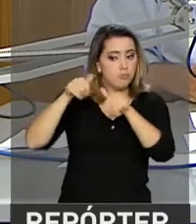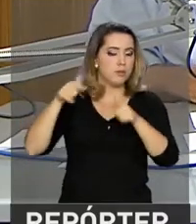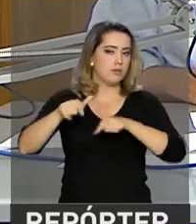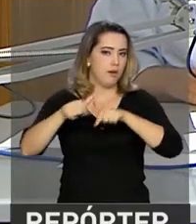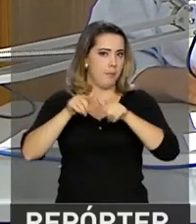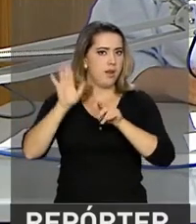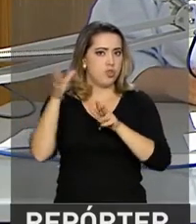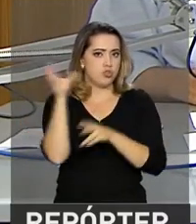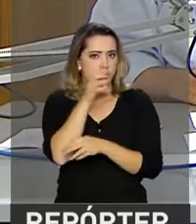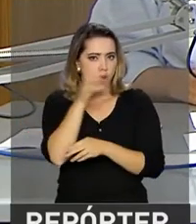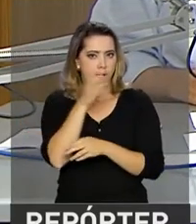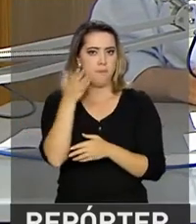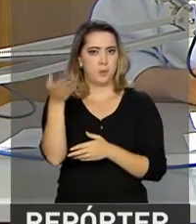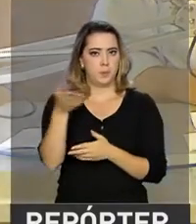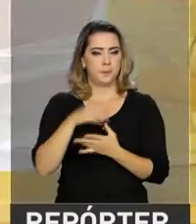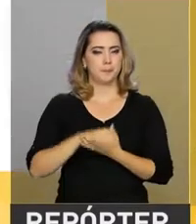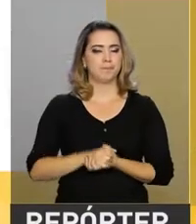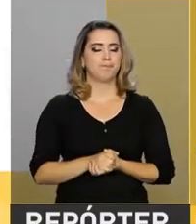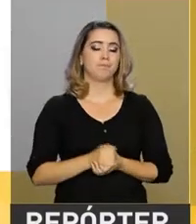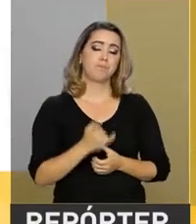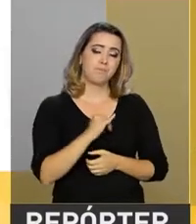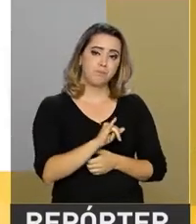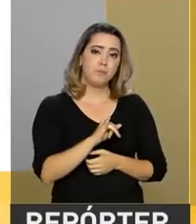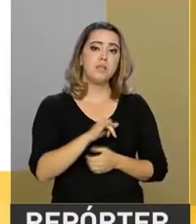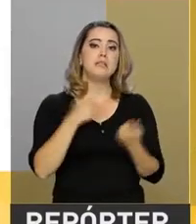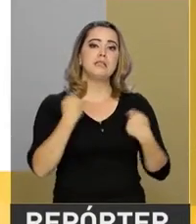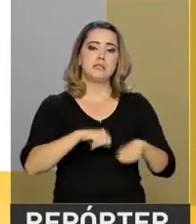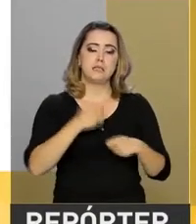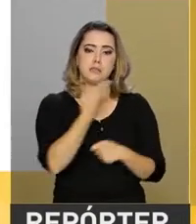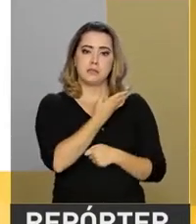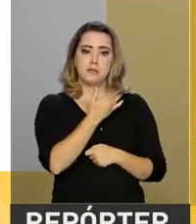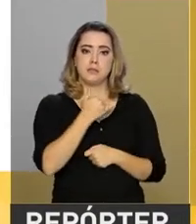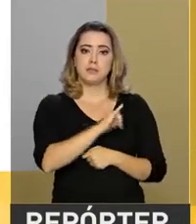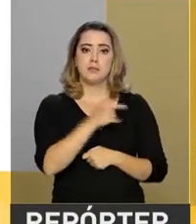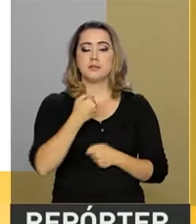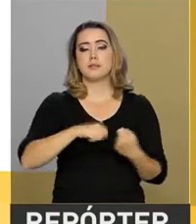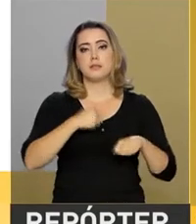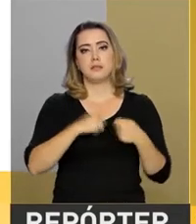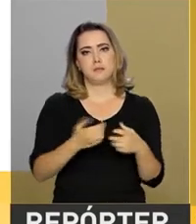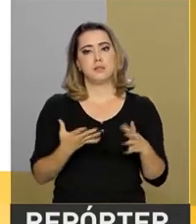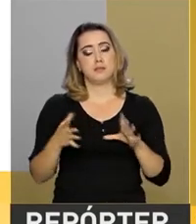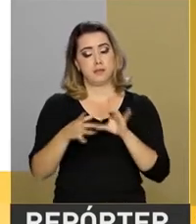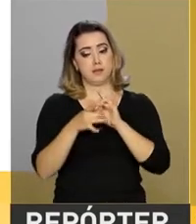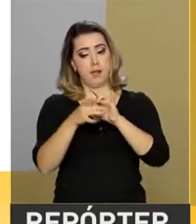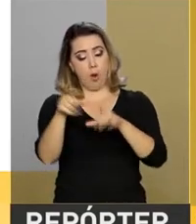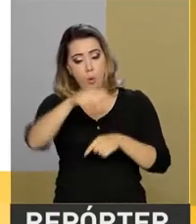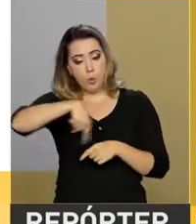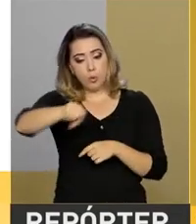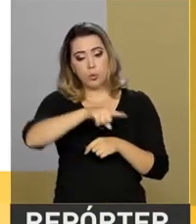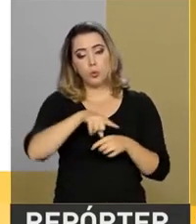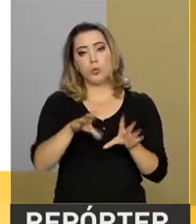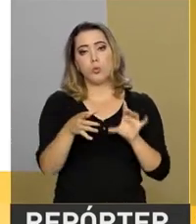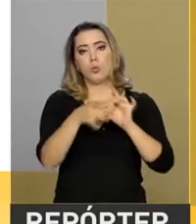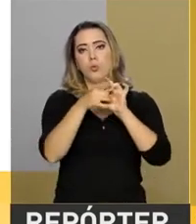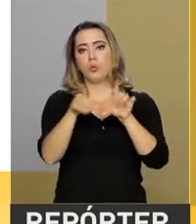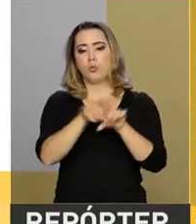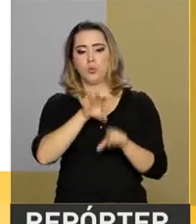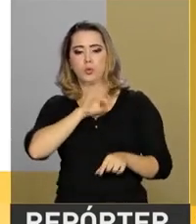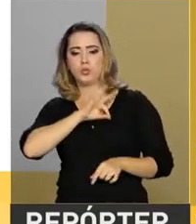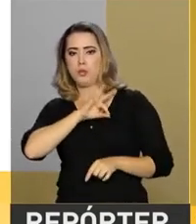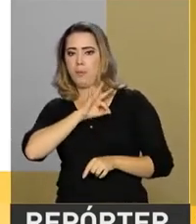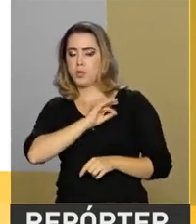forma imediata? Se for necessário, o comando integrado entre polícia, Secretaria de Segurança e Forças